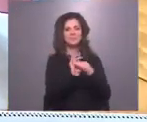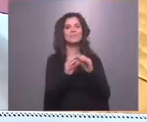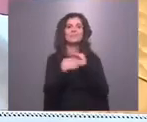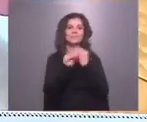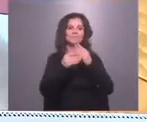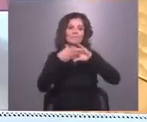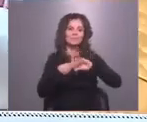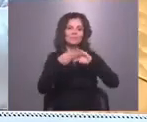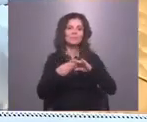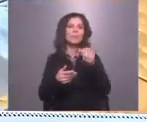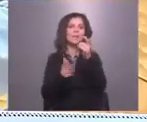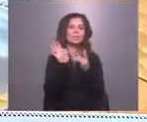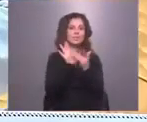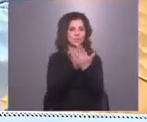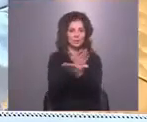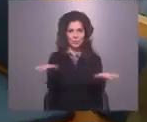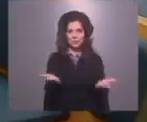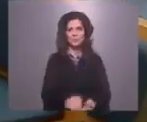Saudai-vos na paz de Cristo.